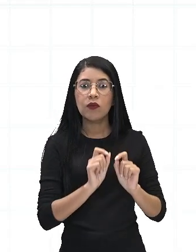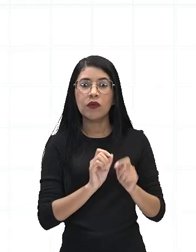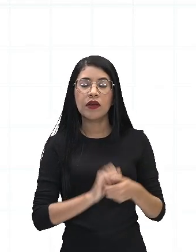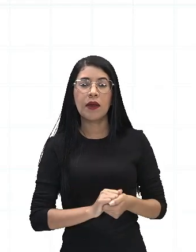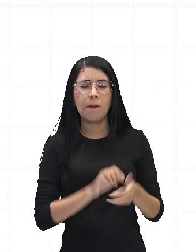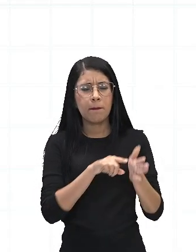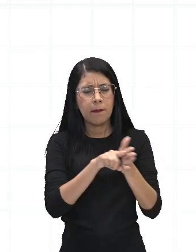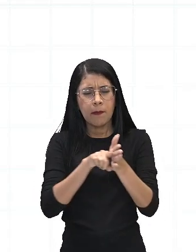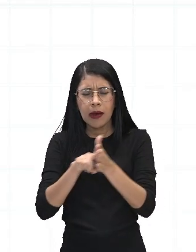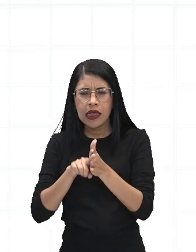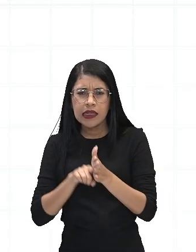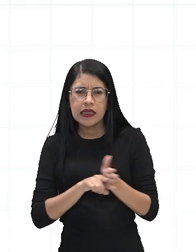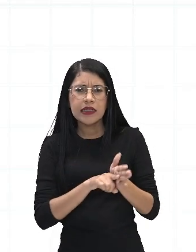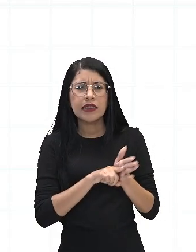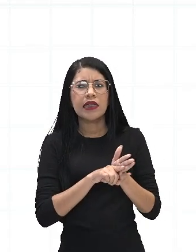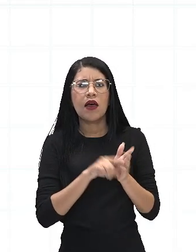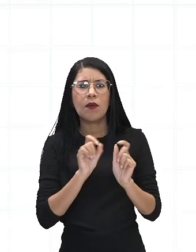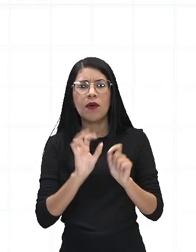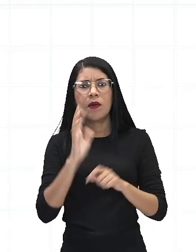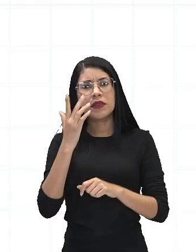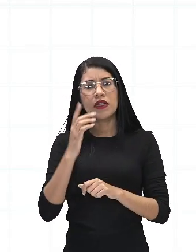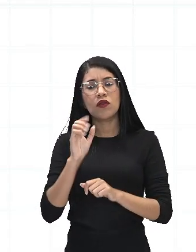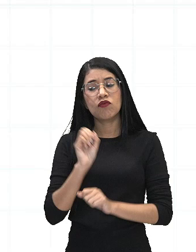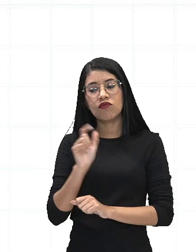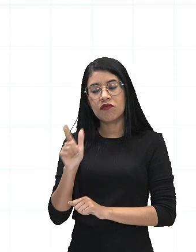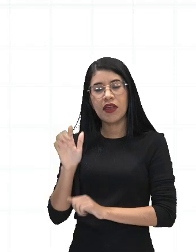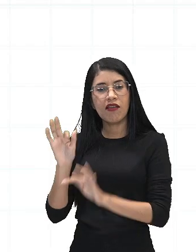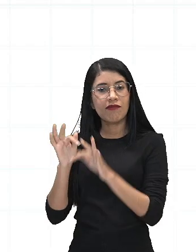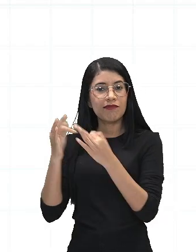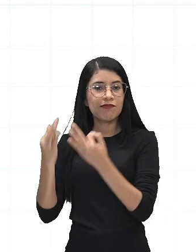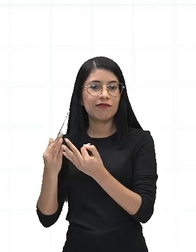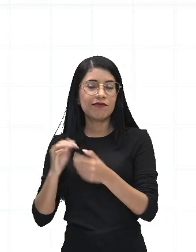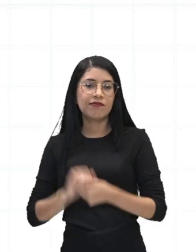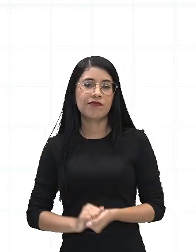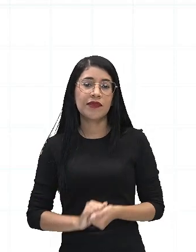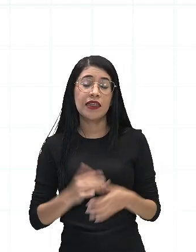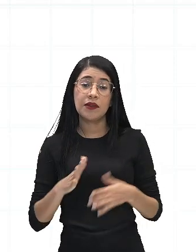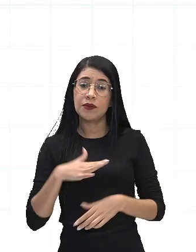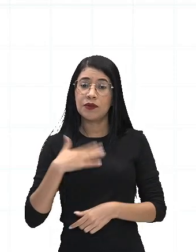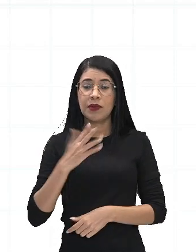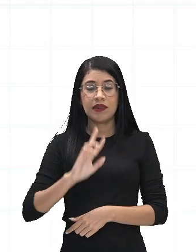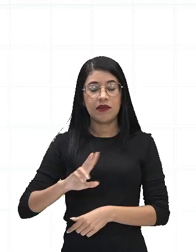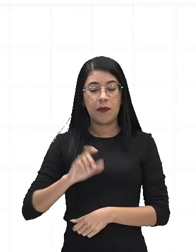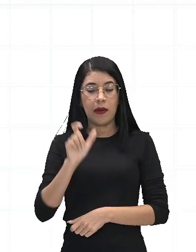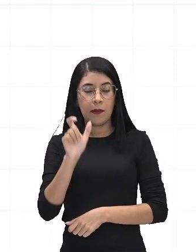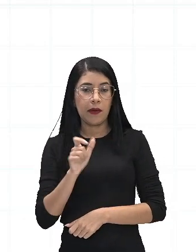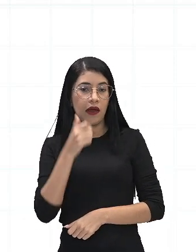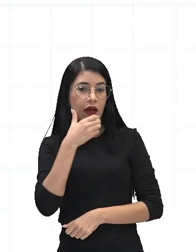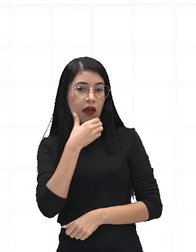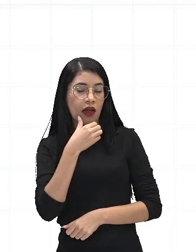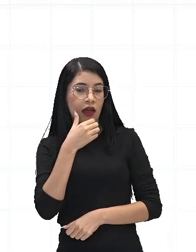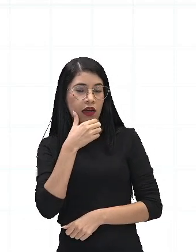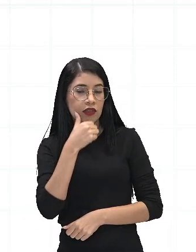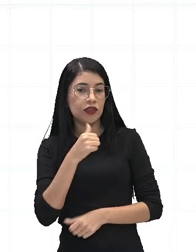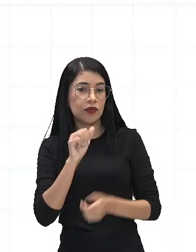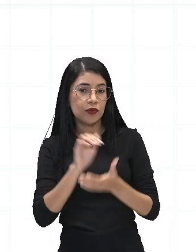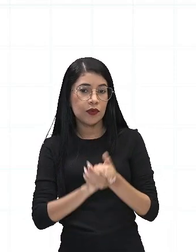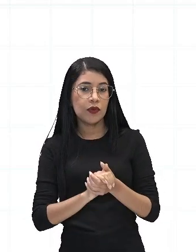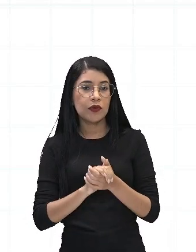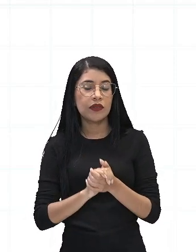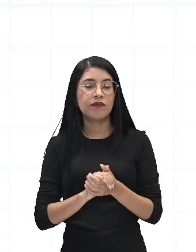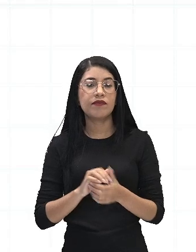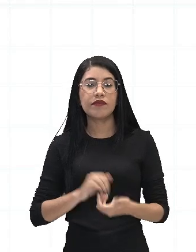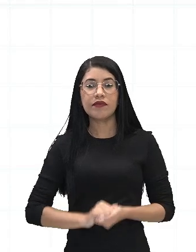dos casos do que à família. Logo, não é surpresa para sua esposa, a antropóloga